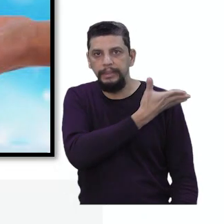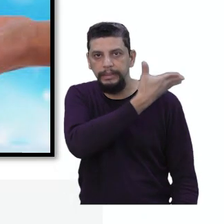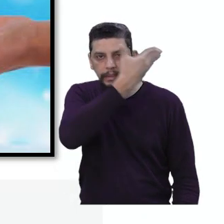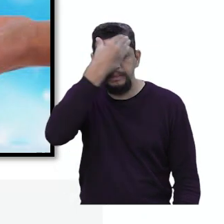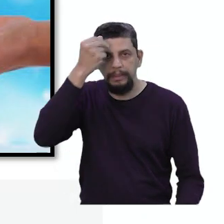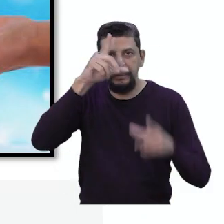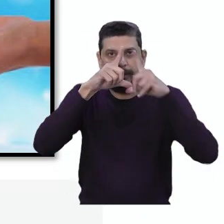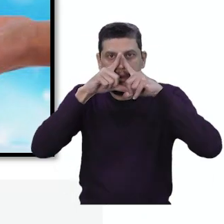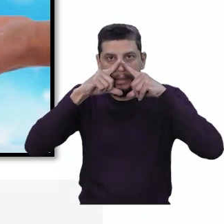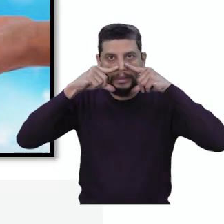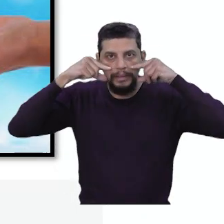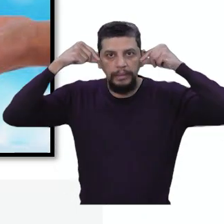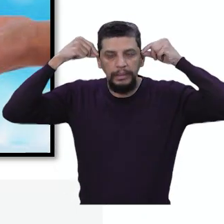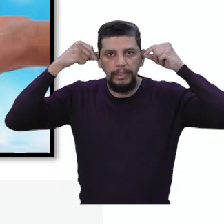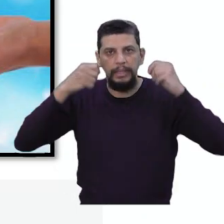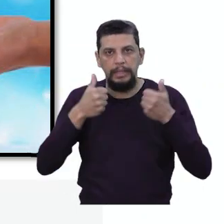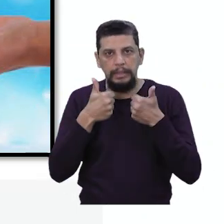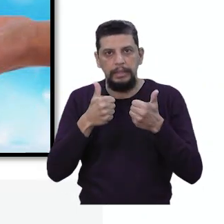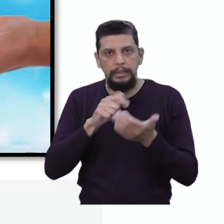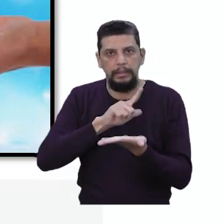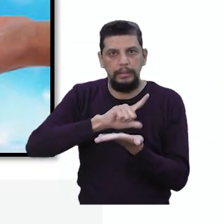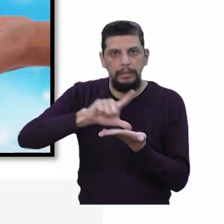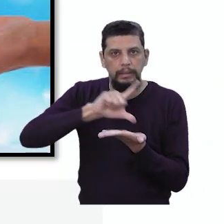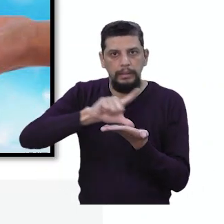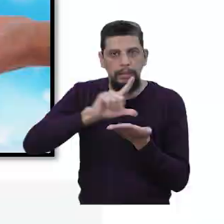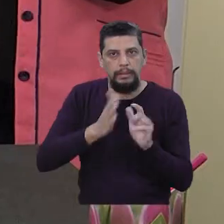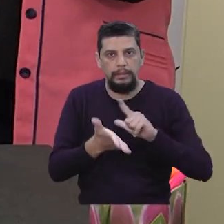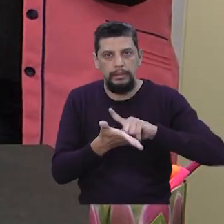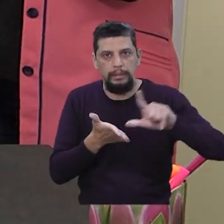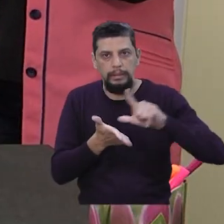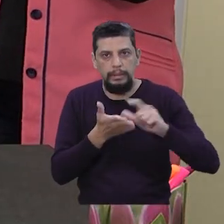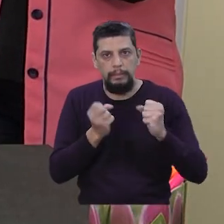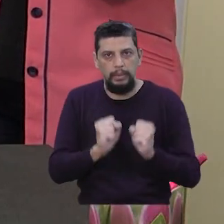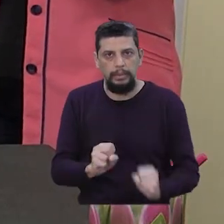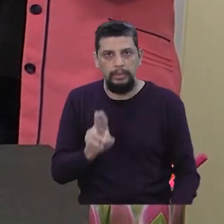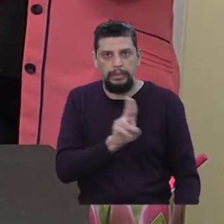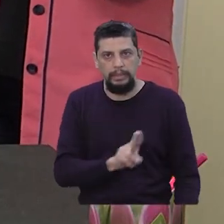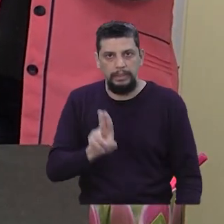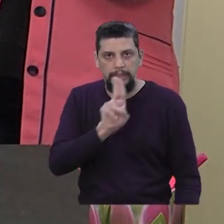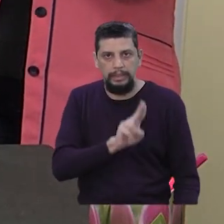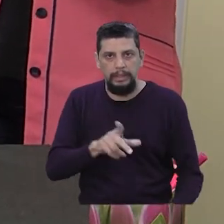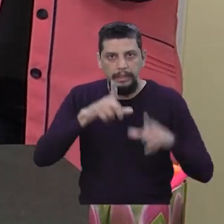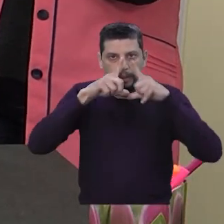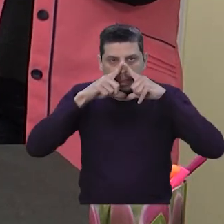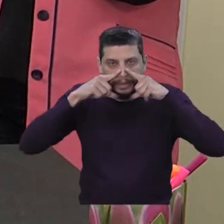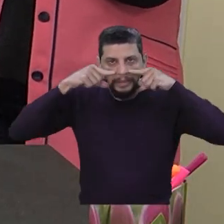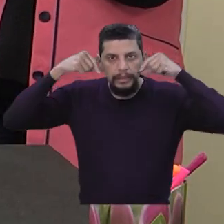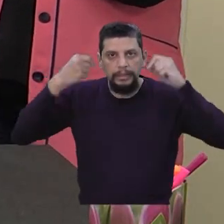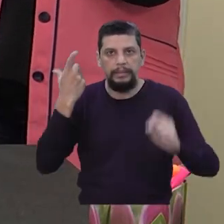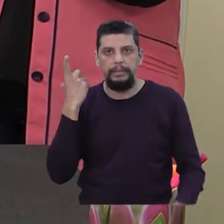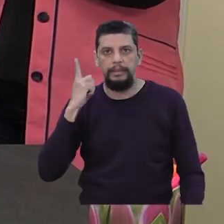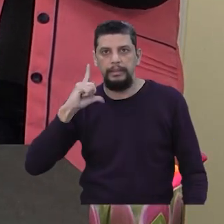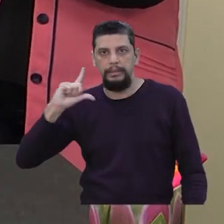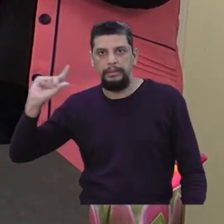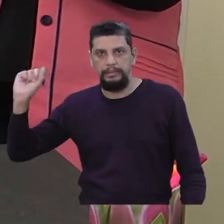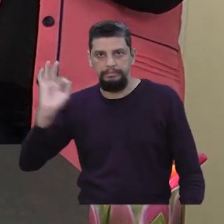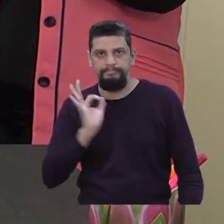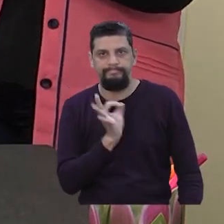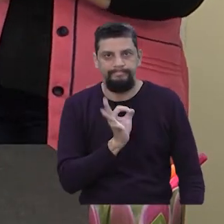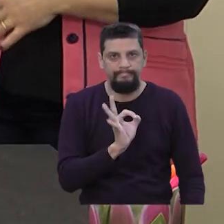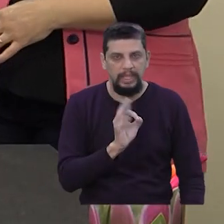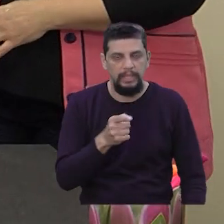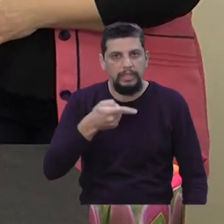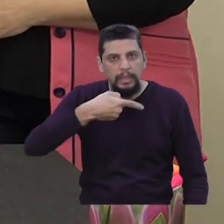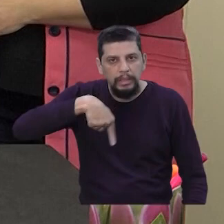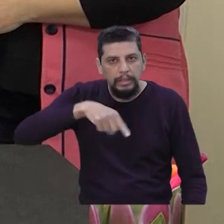nossa máscara. Tudo bem, então a gente vai higienizar as mãos para poder utilizar a nossa máscara e ir embora. É isso